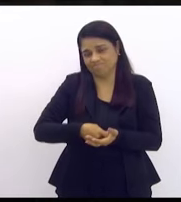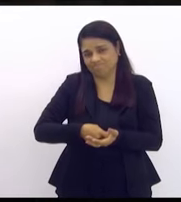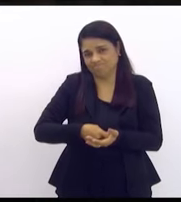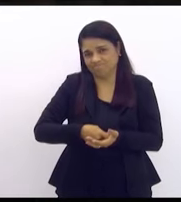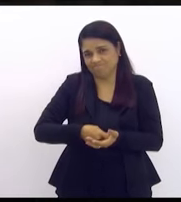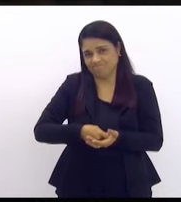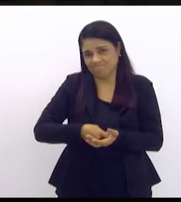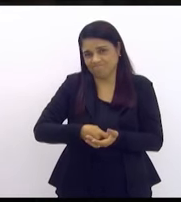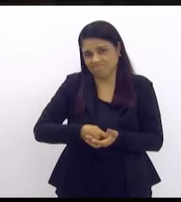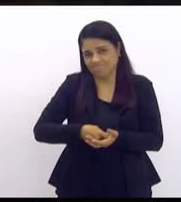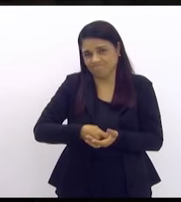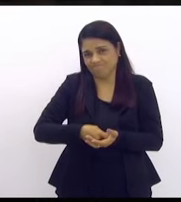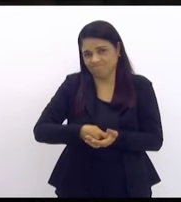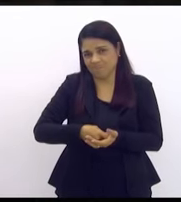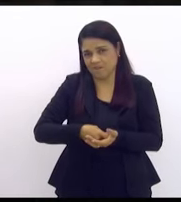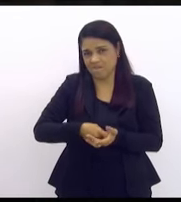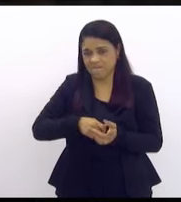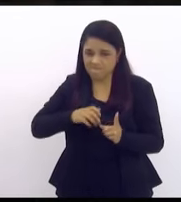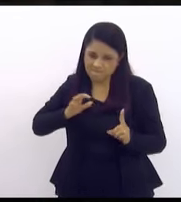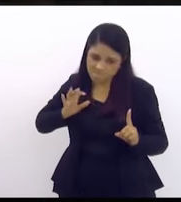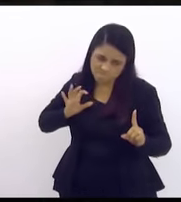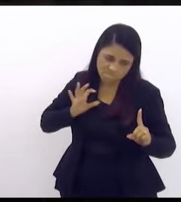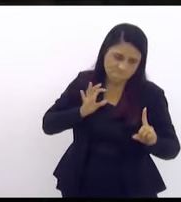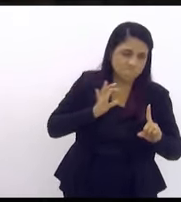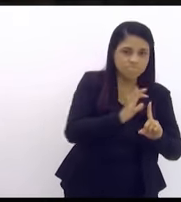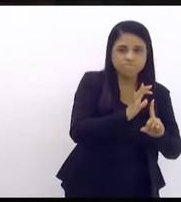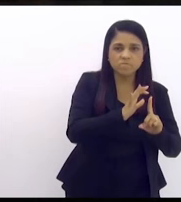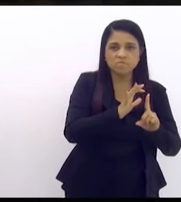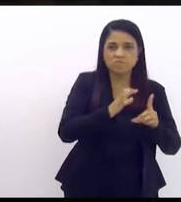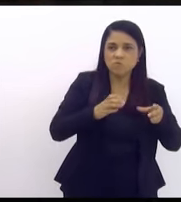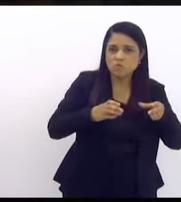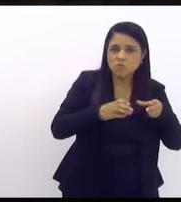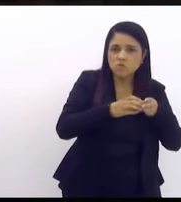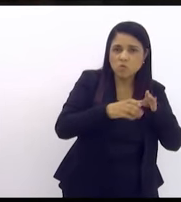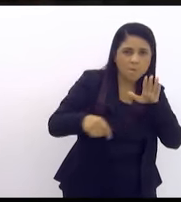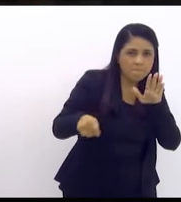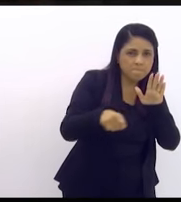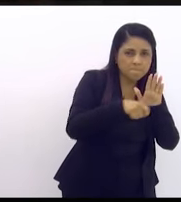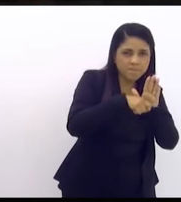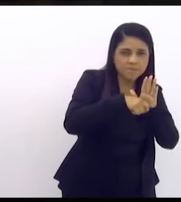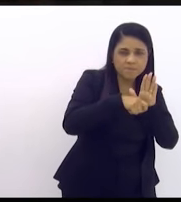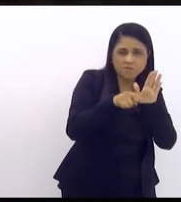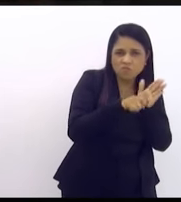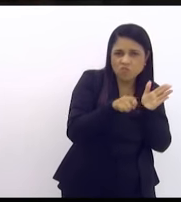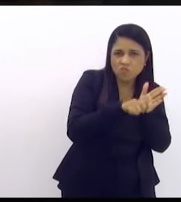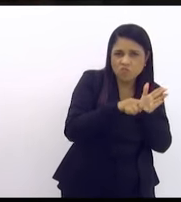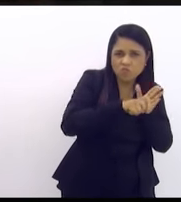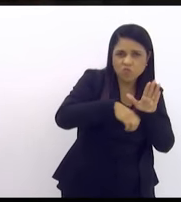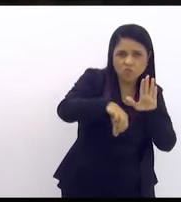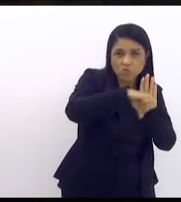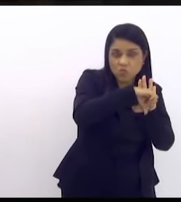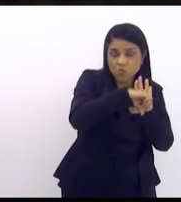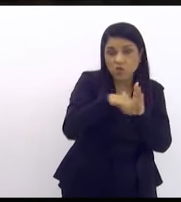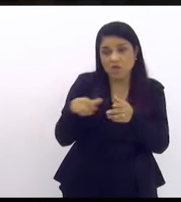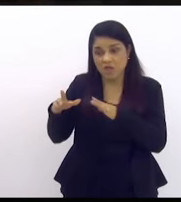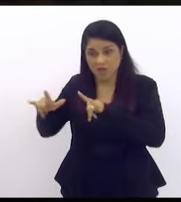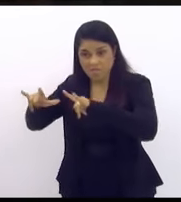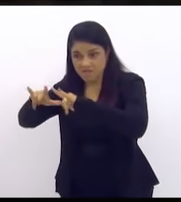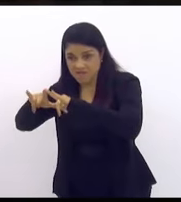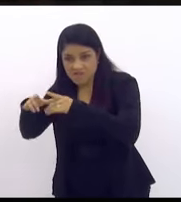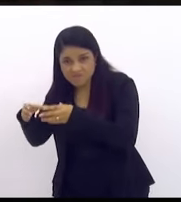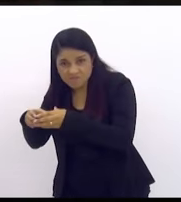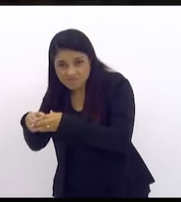sufocando o narco e a milícia, mas com inteligência, seguindo o